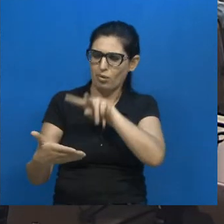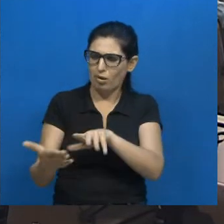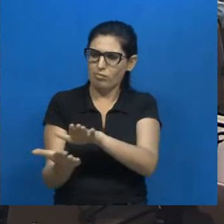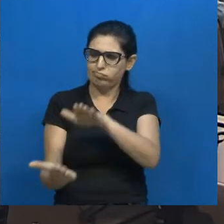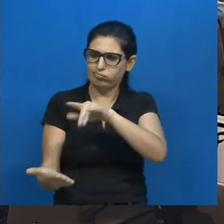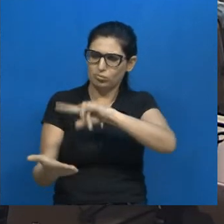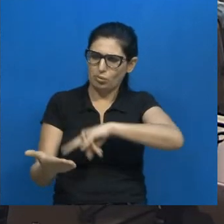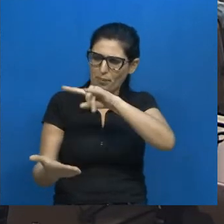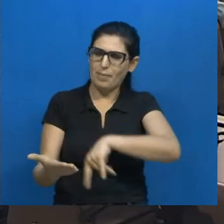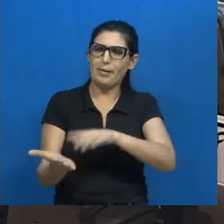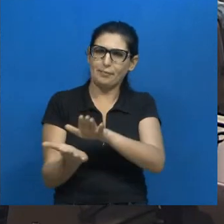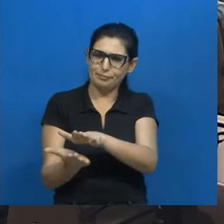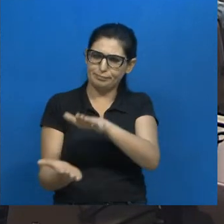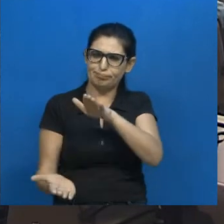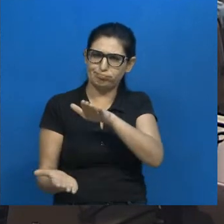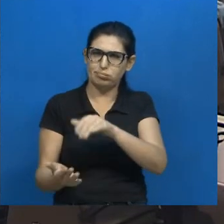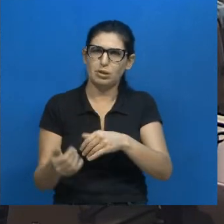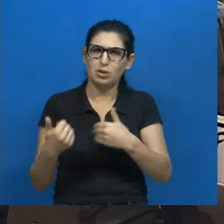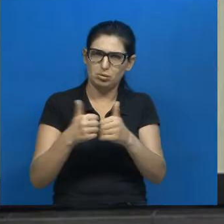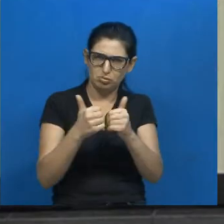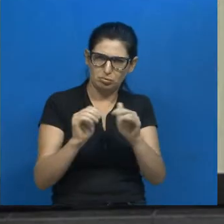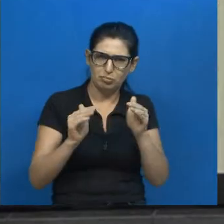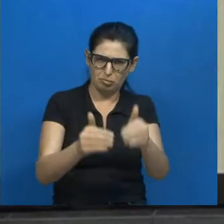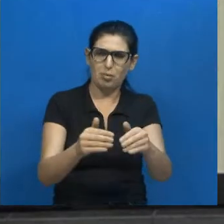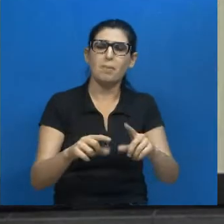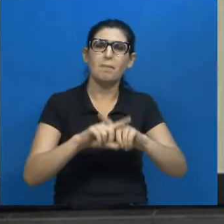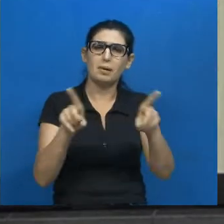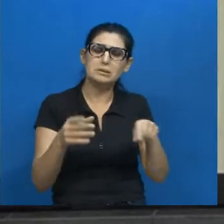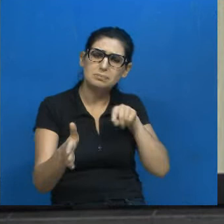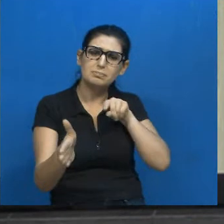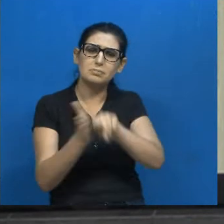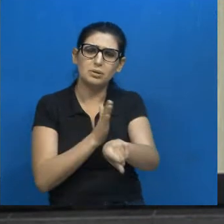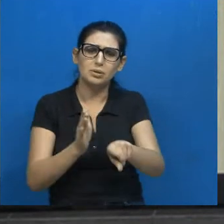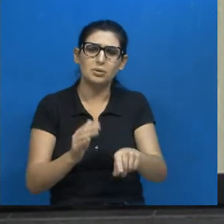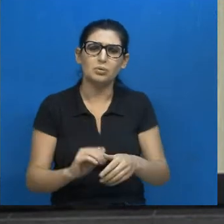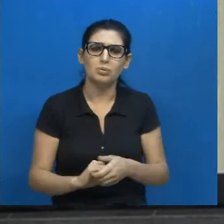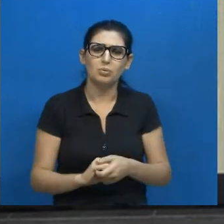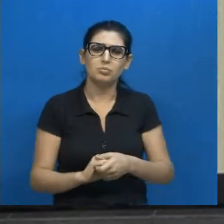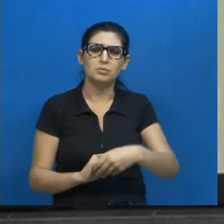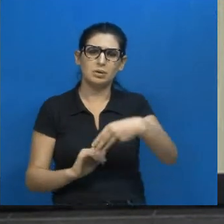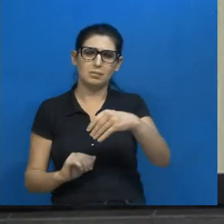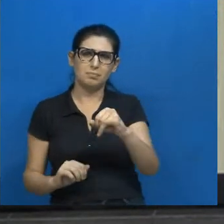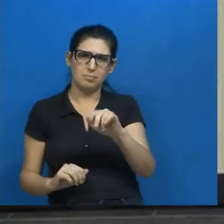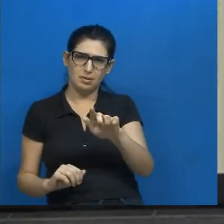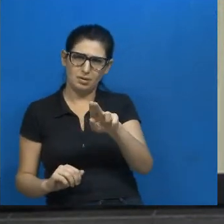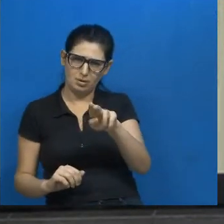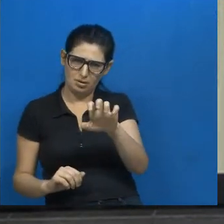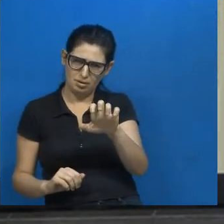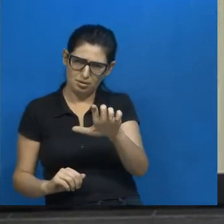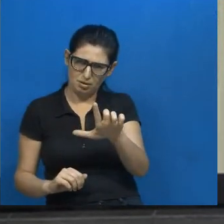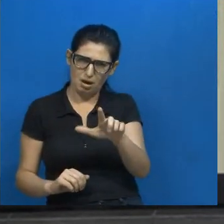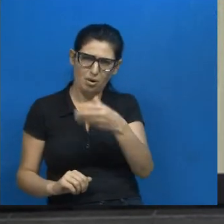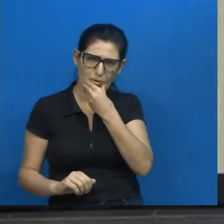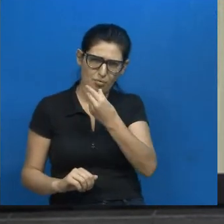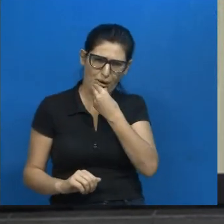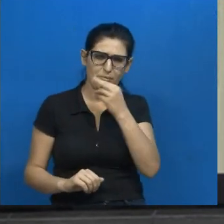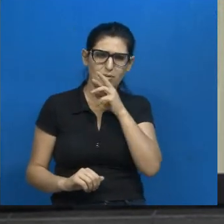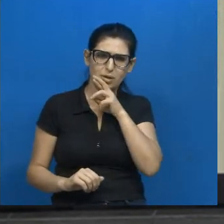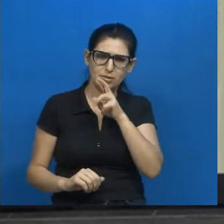isso aí, e eu acho que uma pergunta que o Tico fez aí, acho que o Miguel já podia responder aqui.